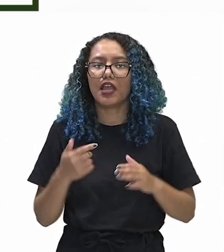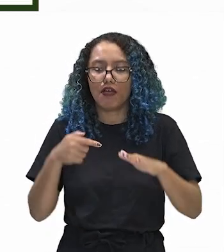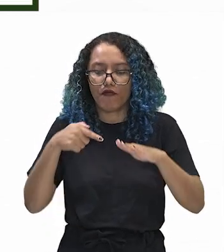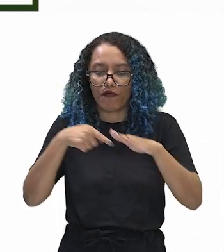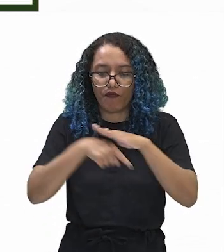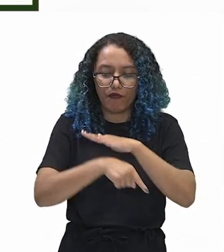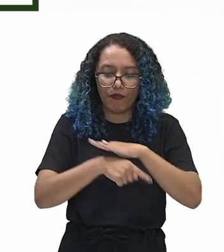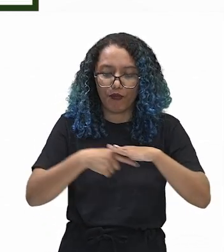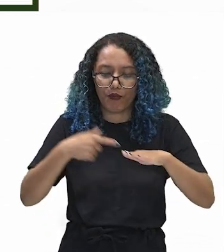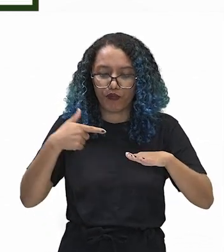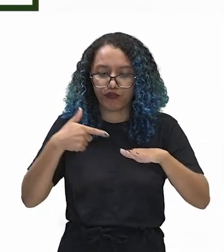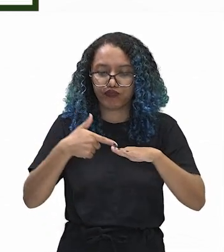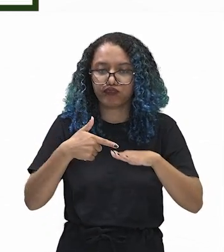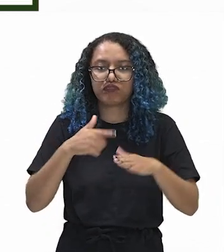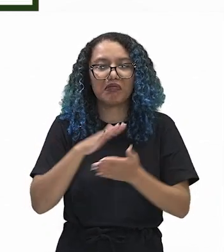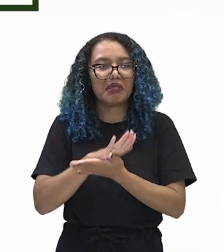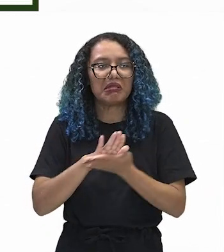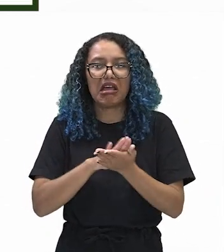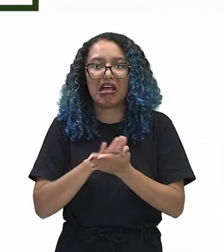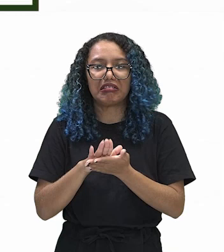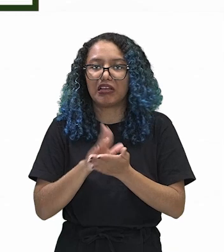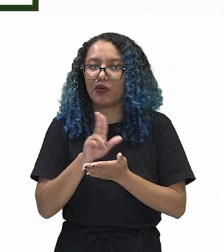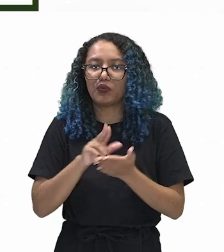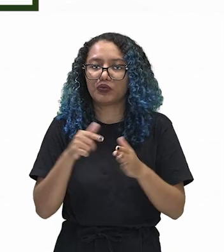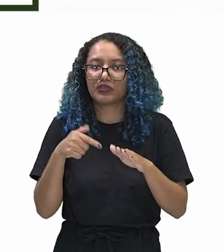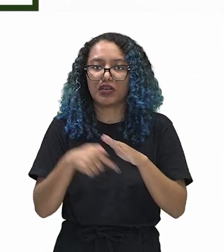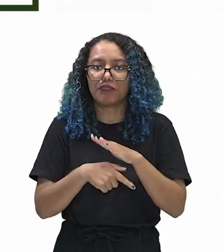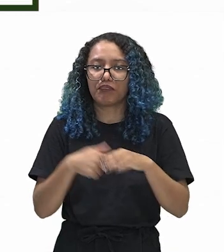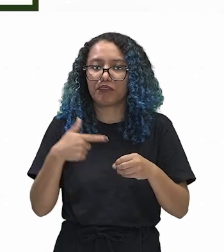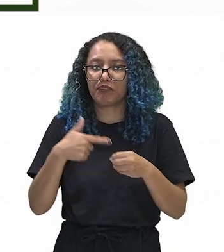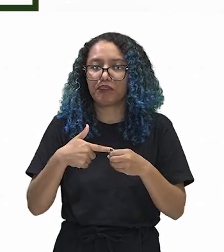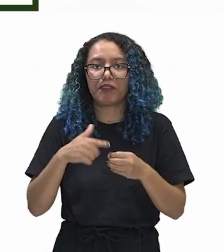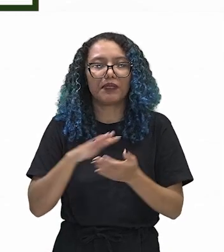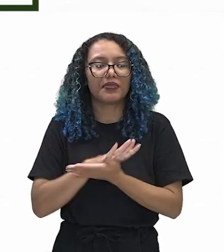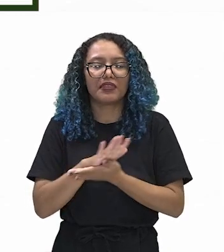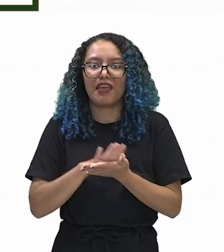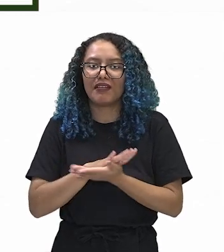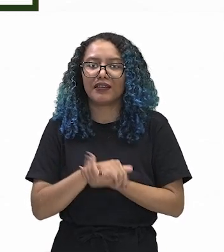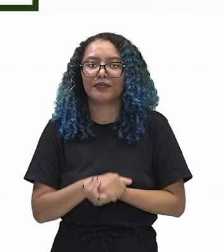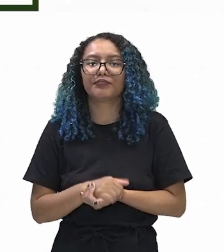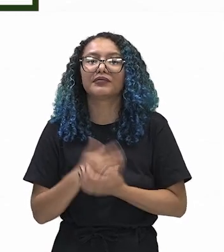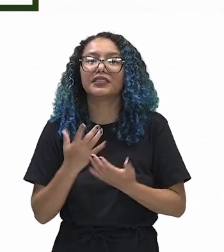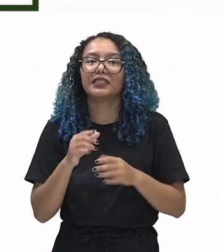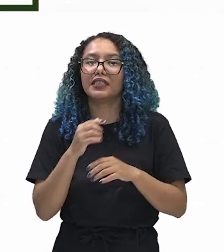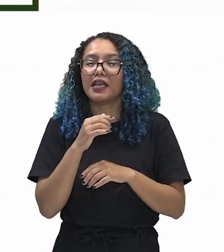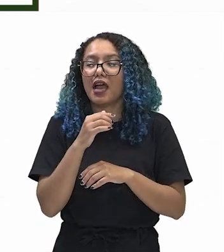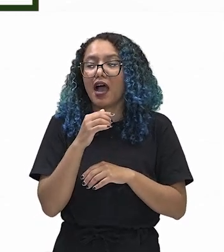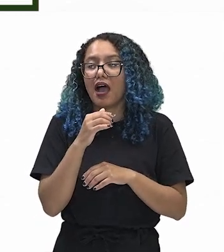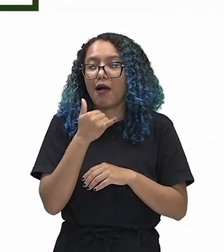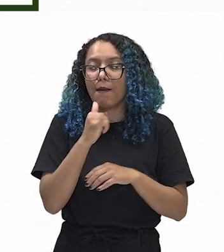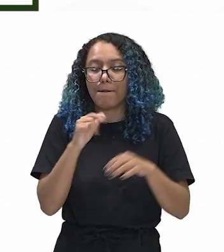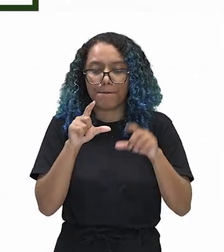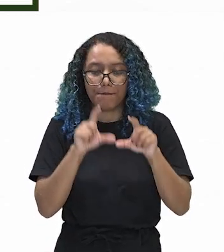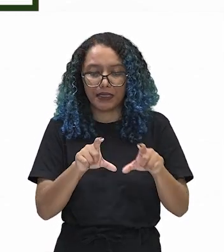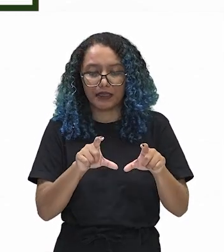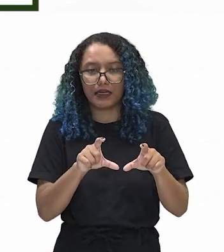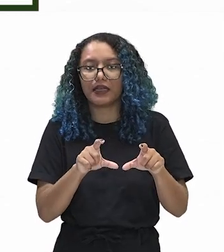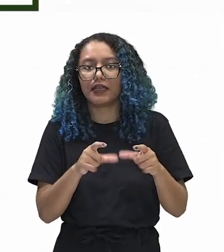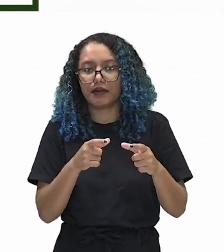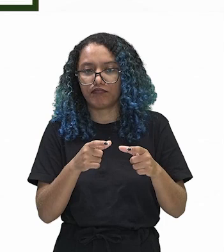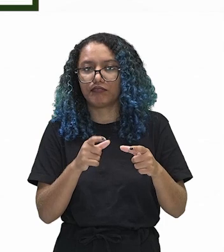fóssil. Nesses carros aí, a bateria é recarregável e ela vai armazenar uma energia